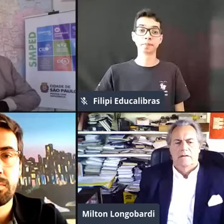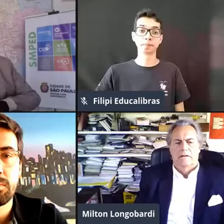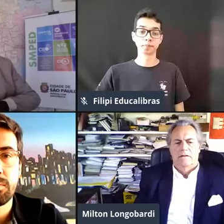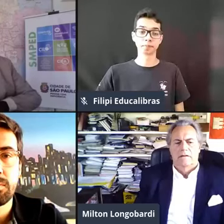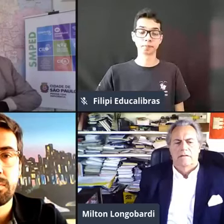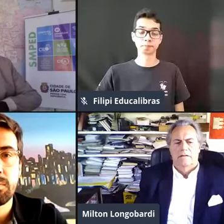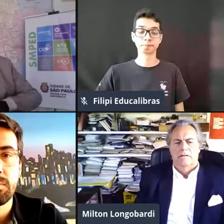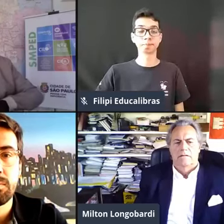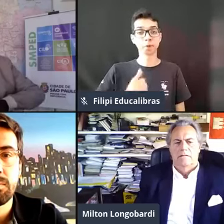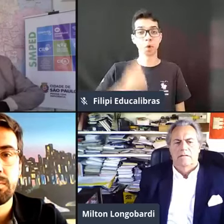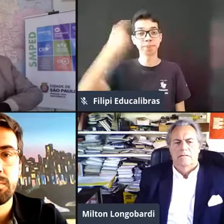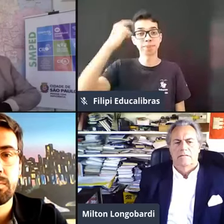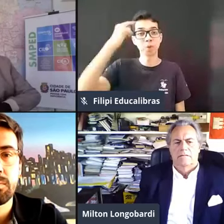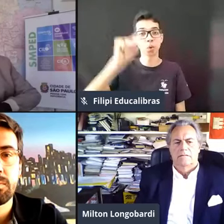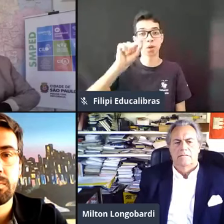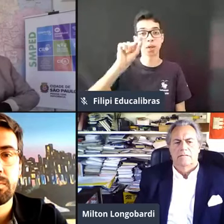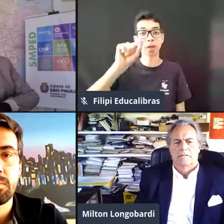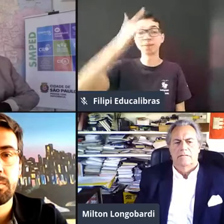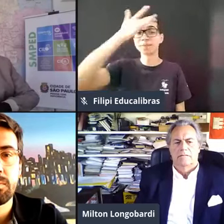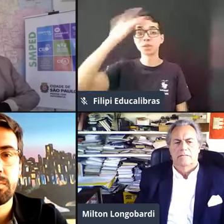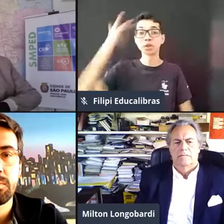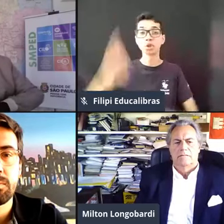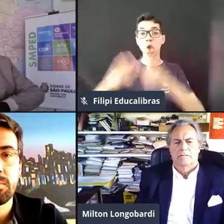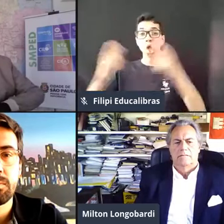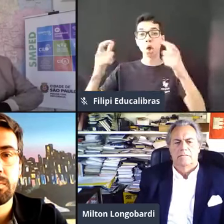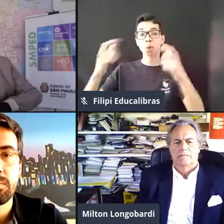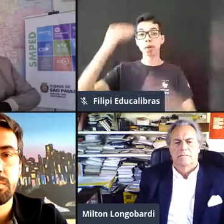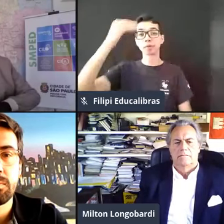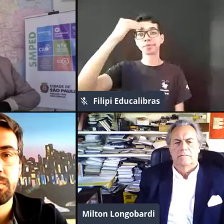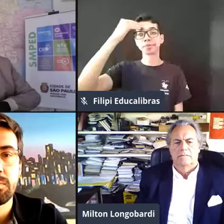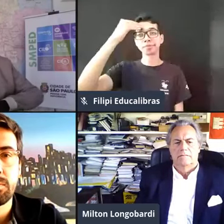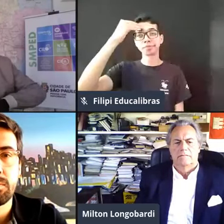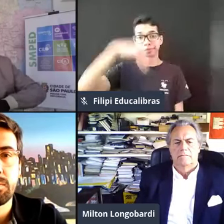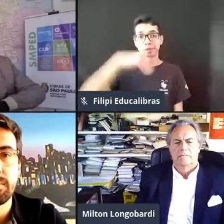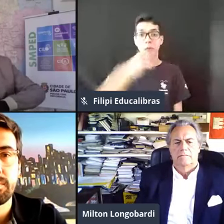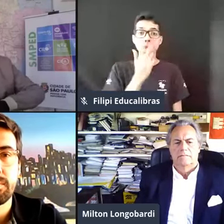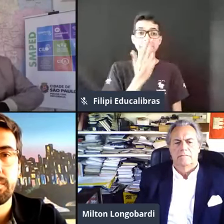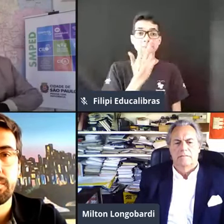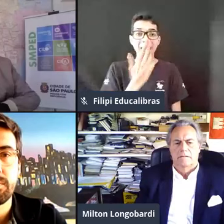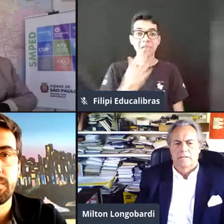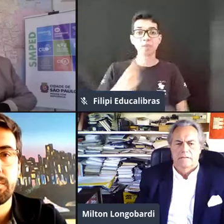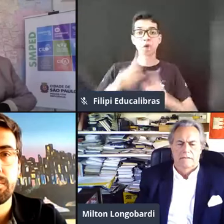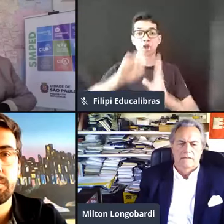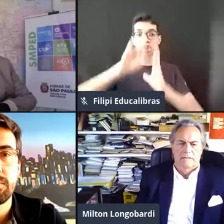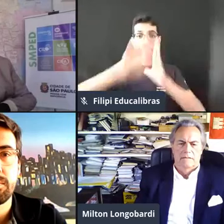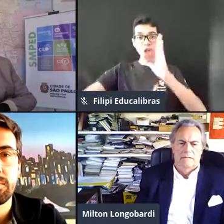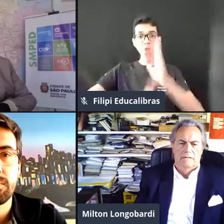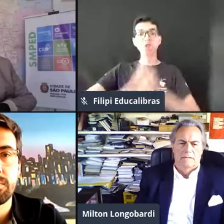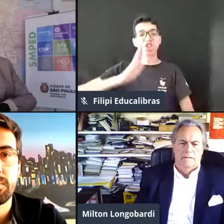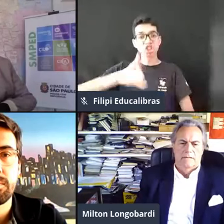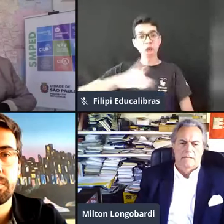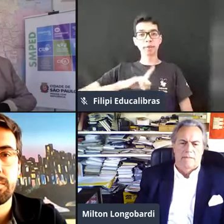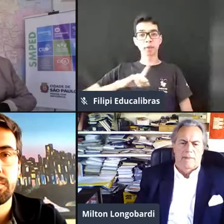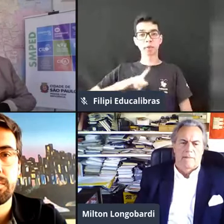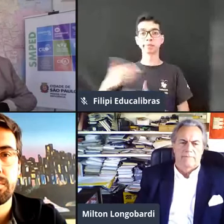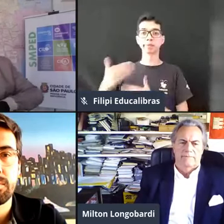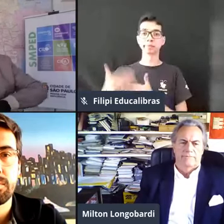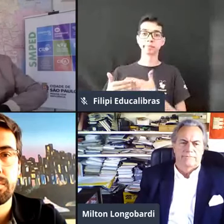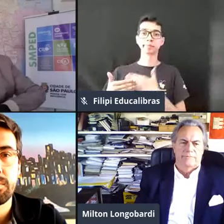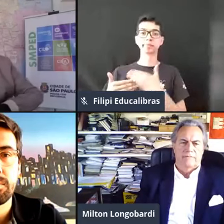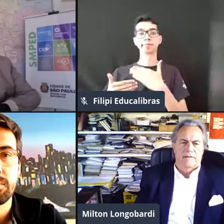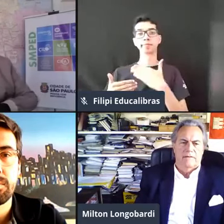ficaram um pouco preguiçosas, até porque vários direitos foram conquistados em alguma medida, mas está na hora da